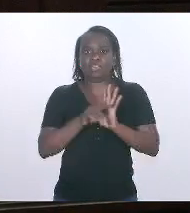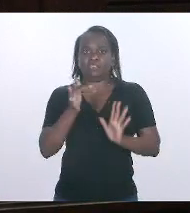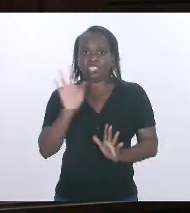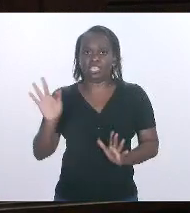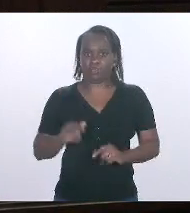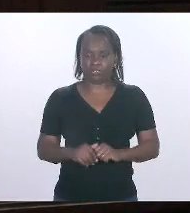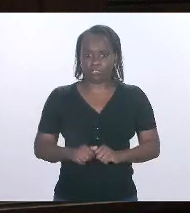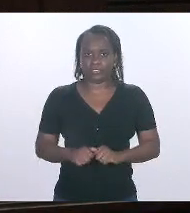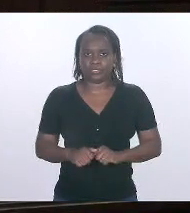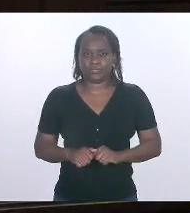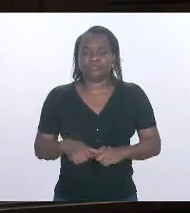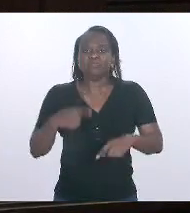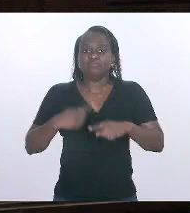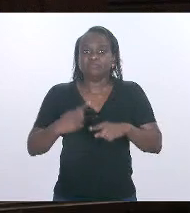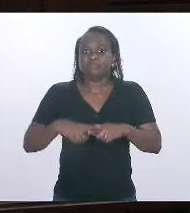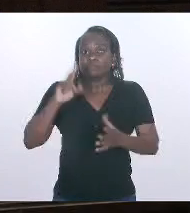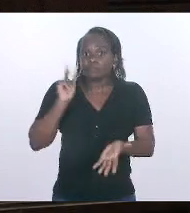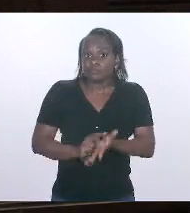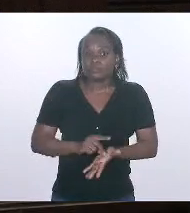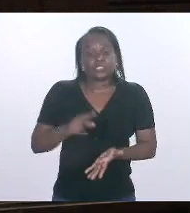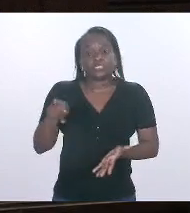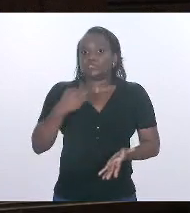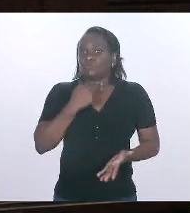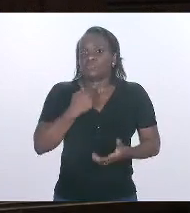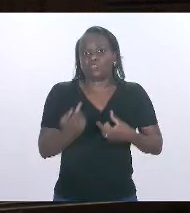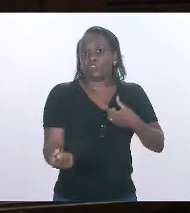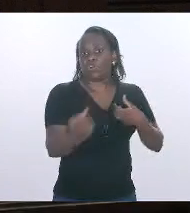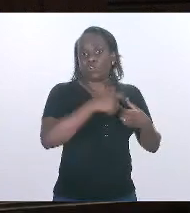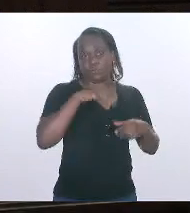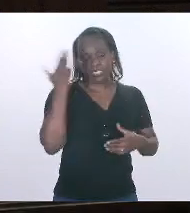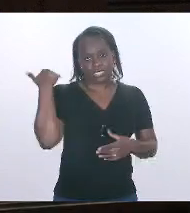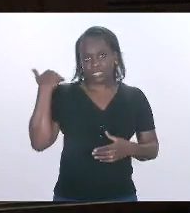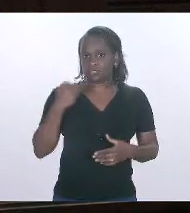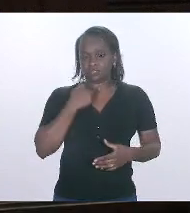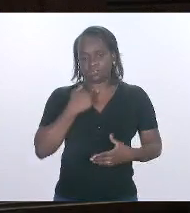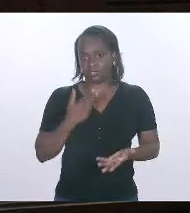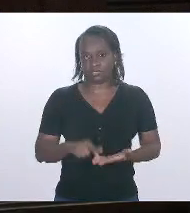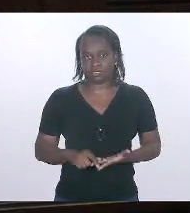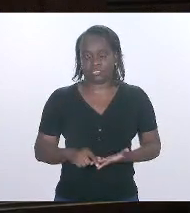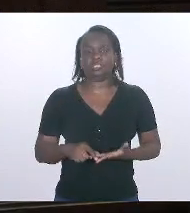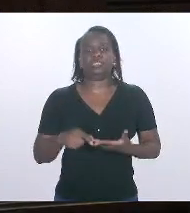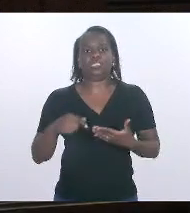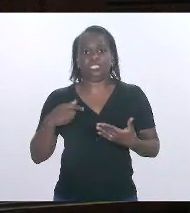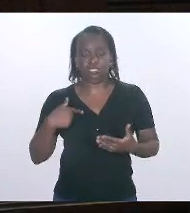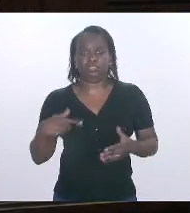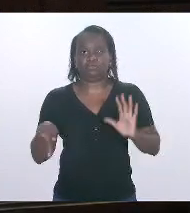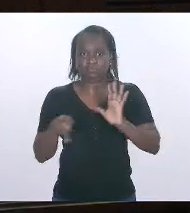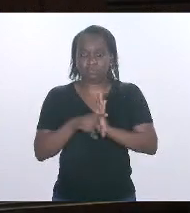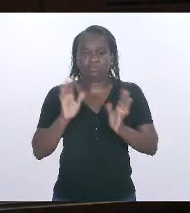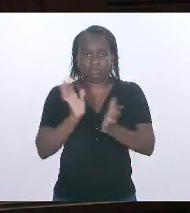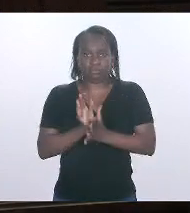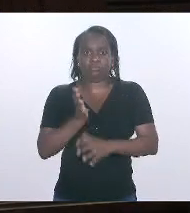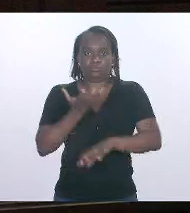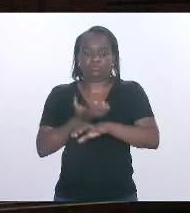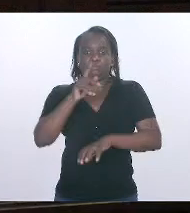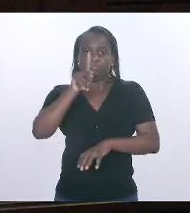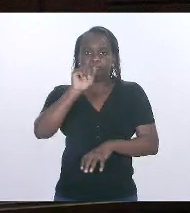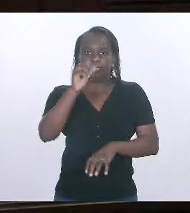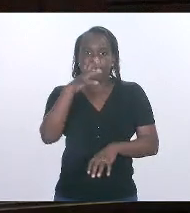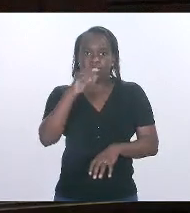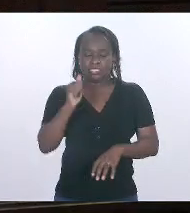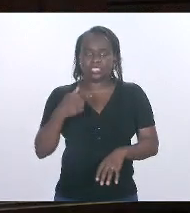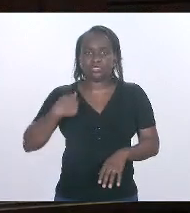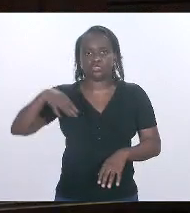federal, porque realmente não podemos voltar ao passado. Eu sou praça, senhor governador, eu